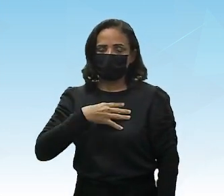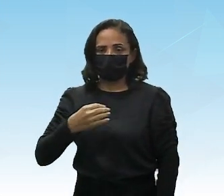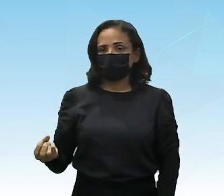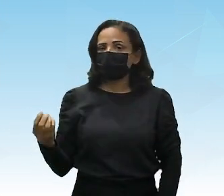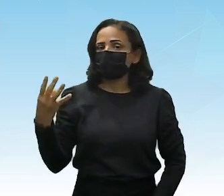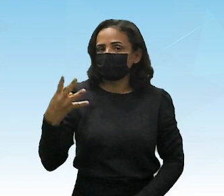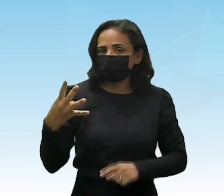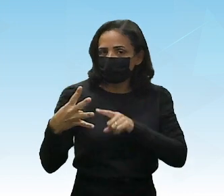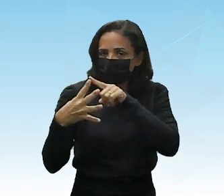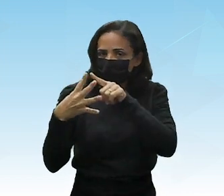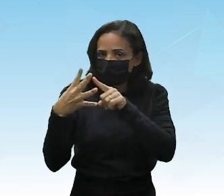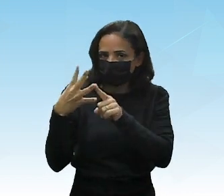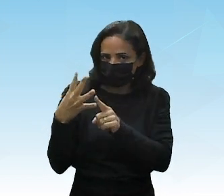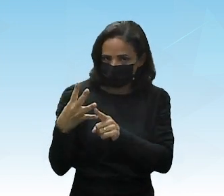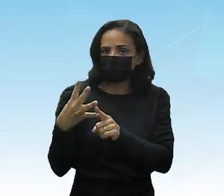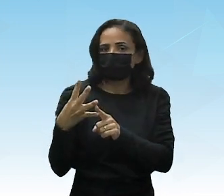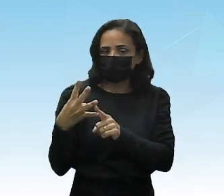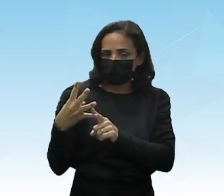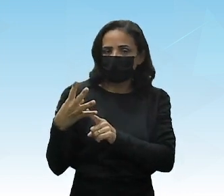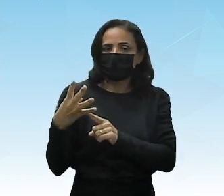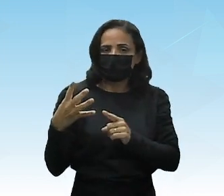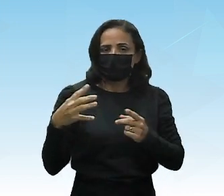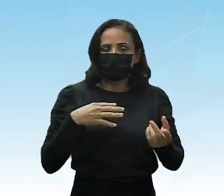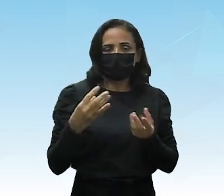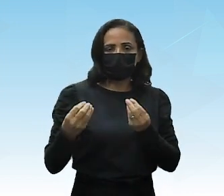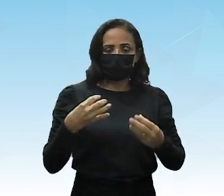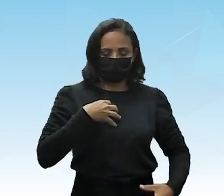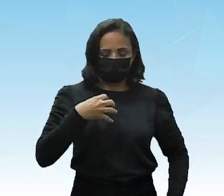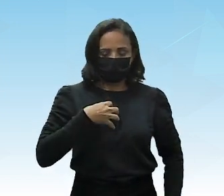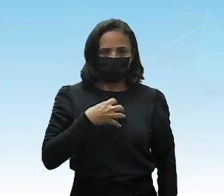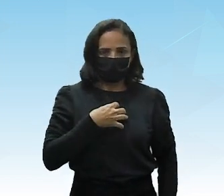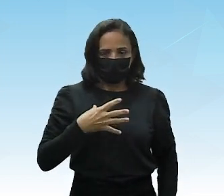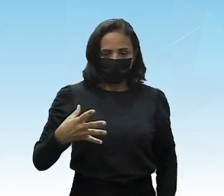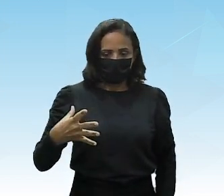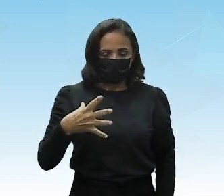gerado dentro do útero dela por difusão